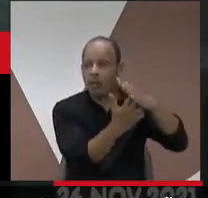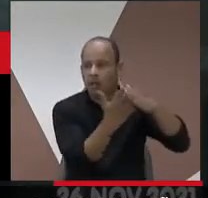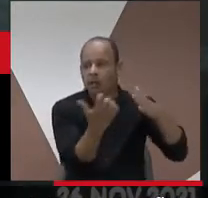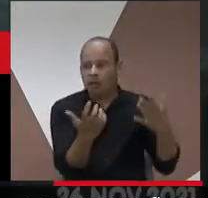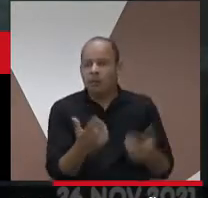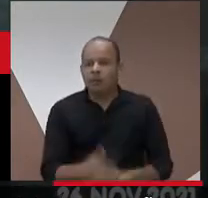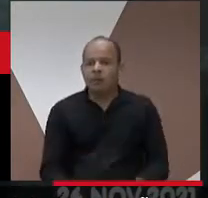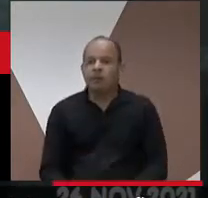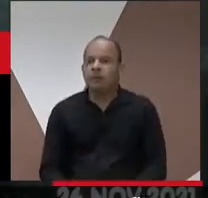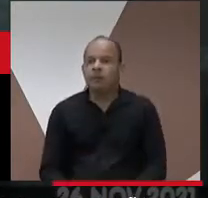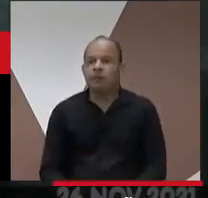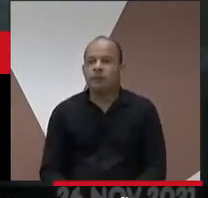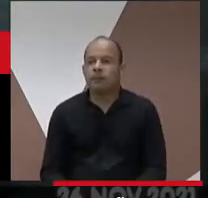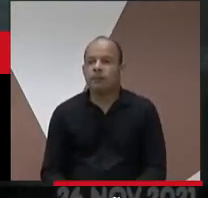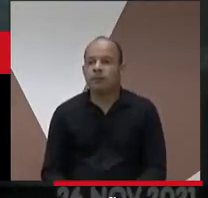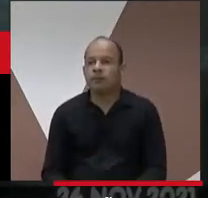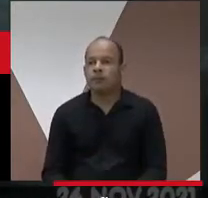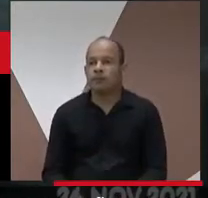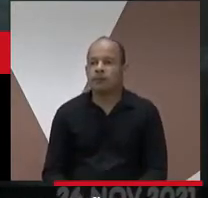entendeu?